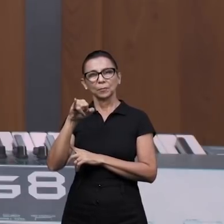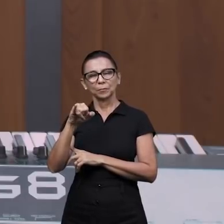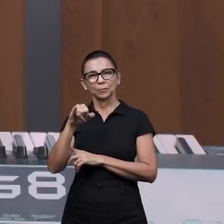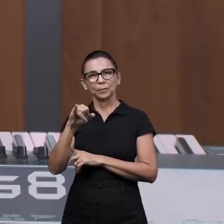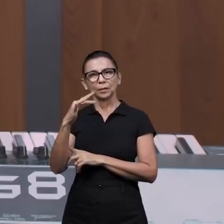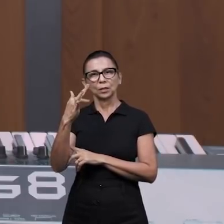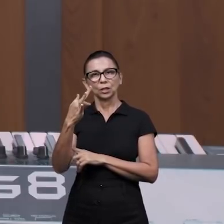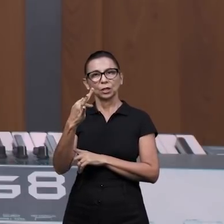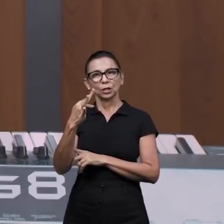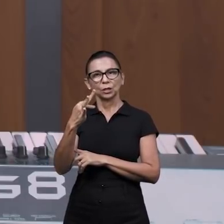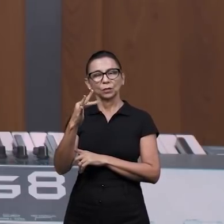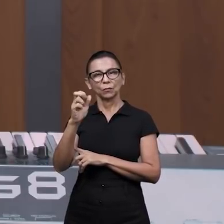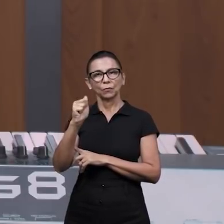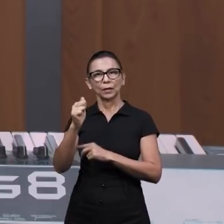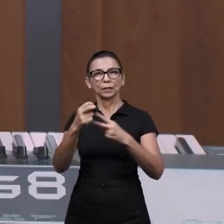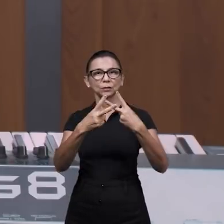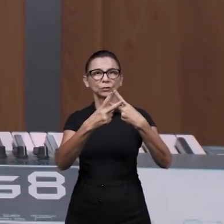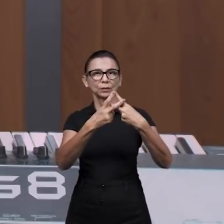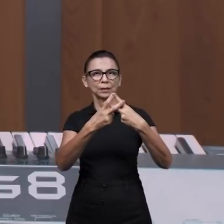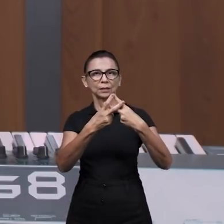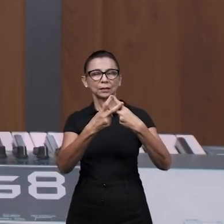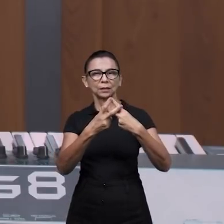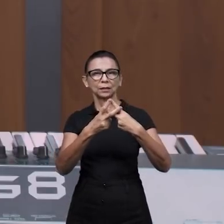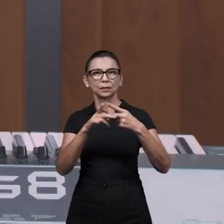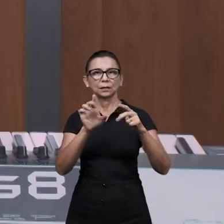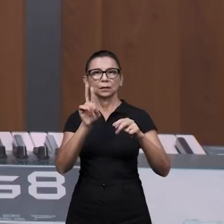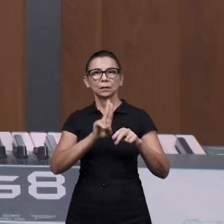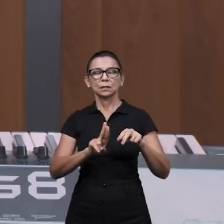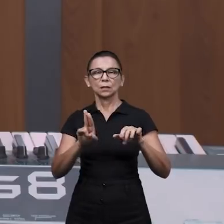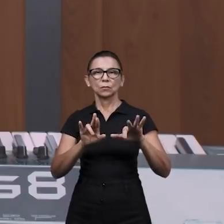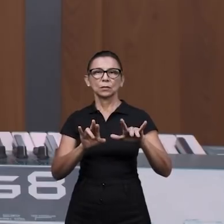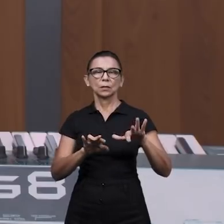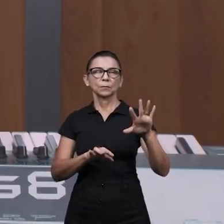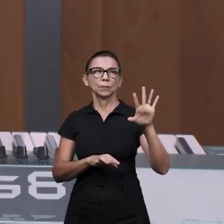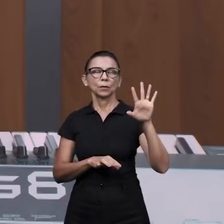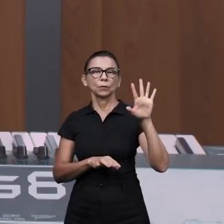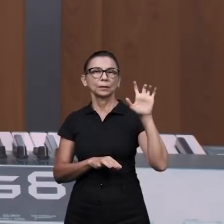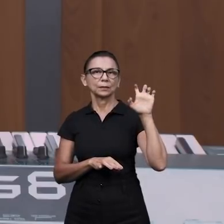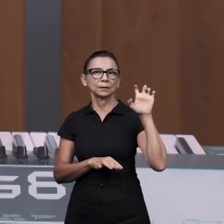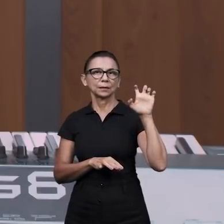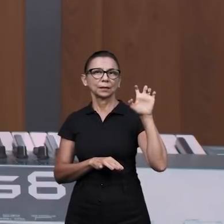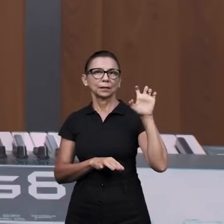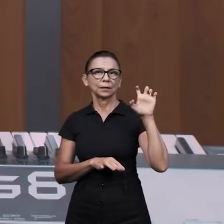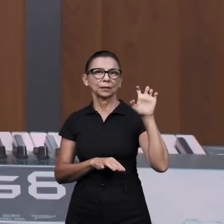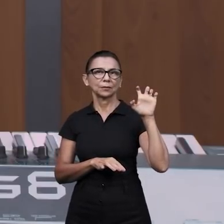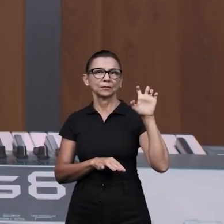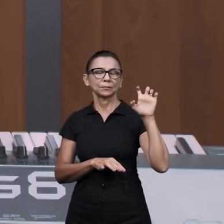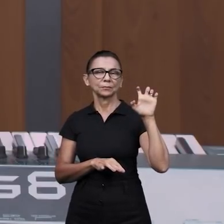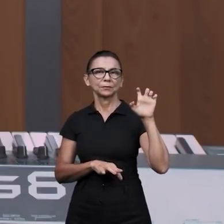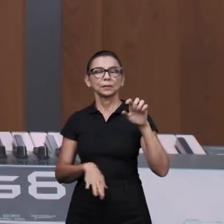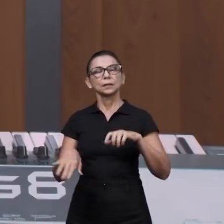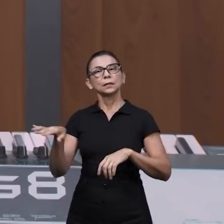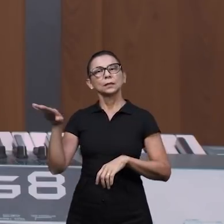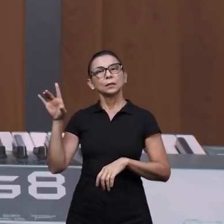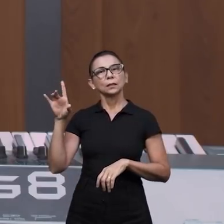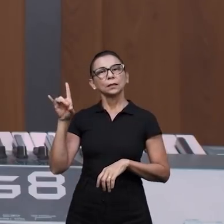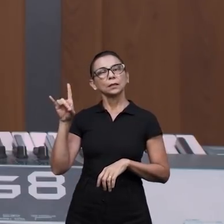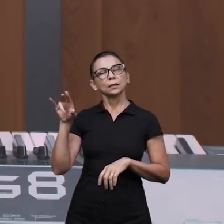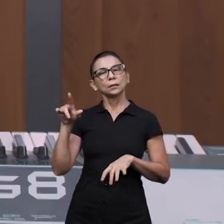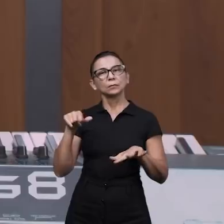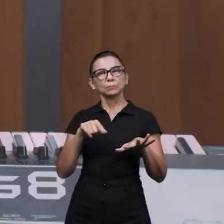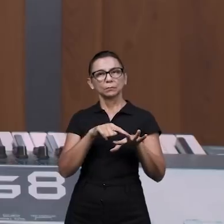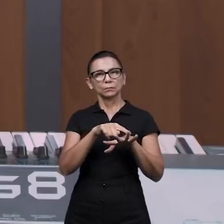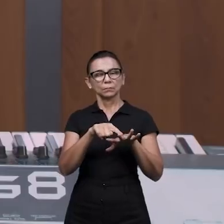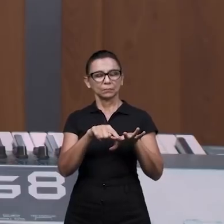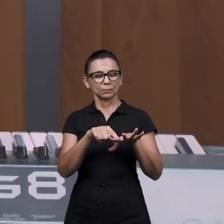grave, nós tocamos com a nossa mão esquerda essas 3 notinhas e aqui embaixo essas 2, deixando essa daqui abertinha e